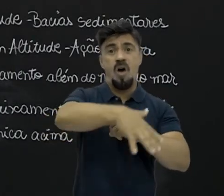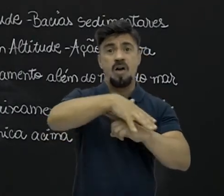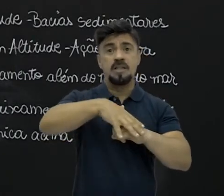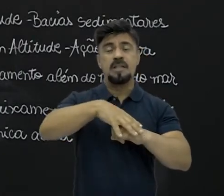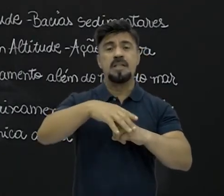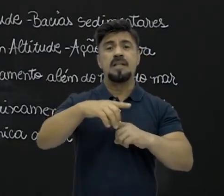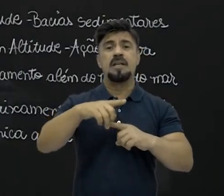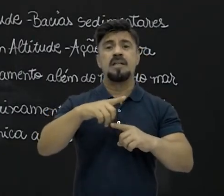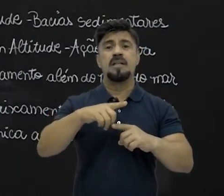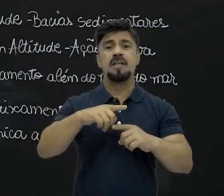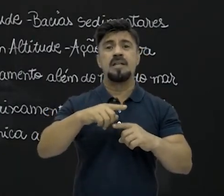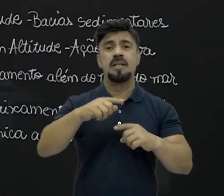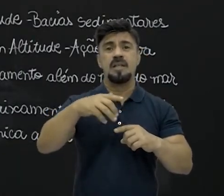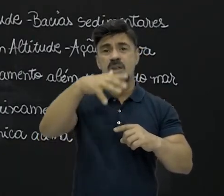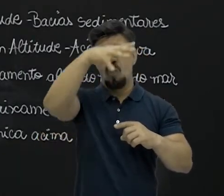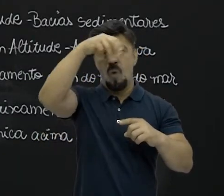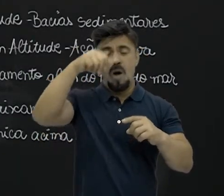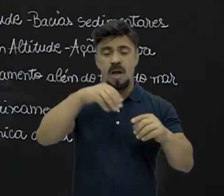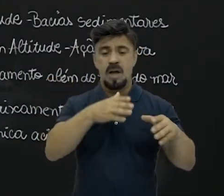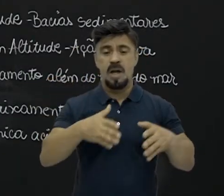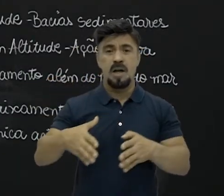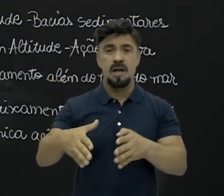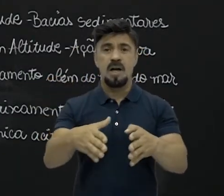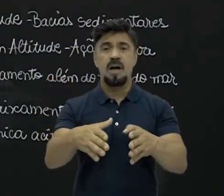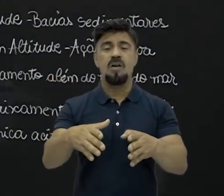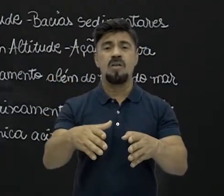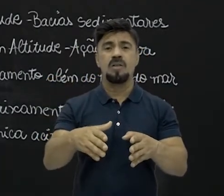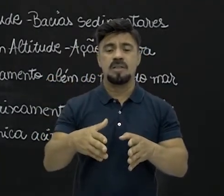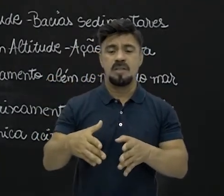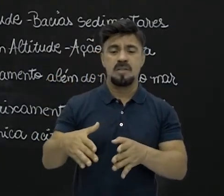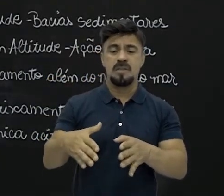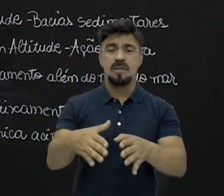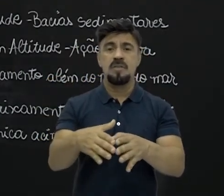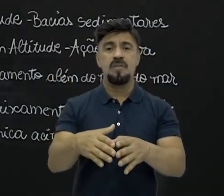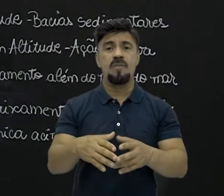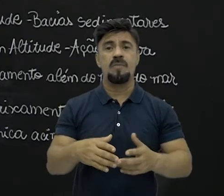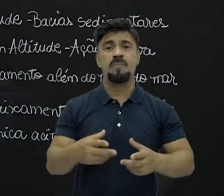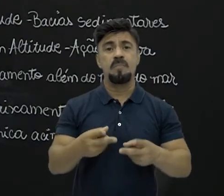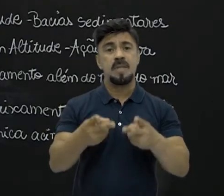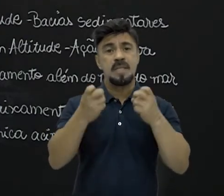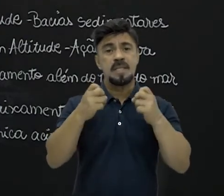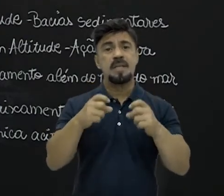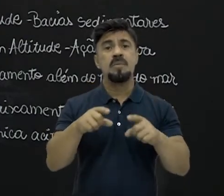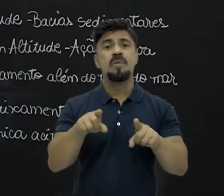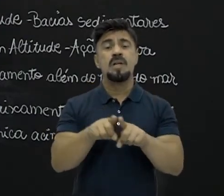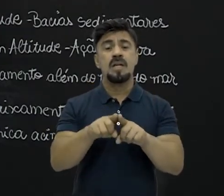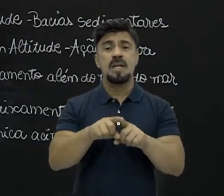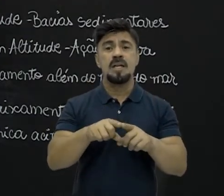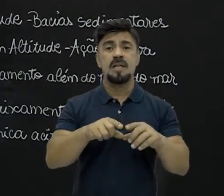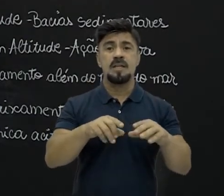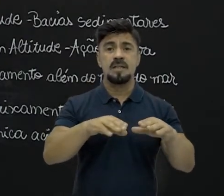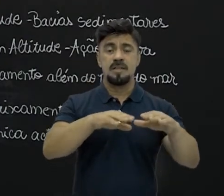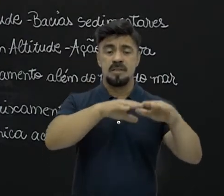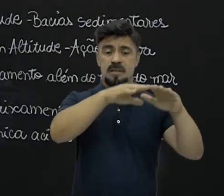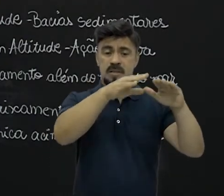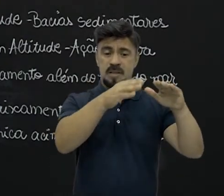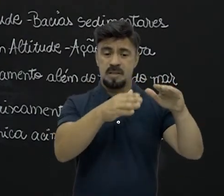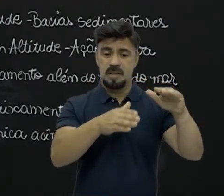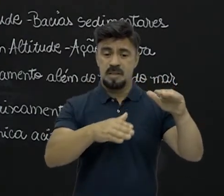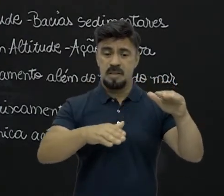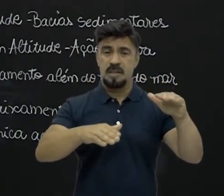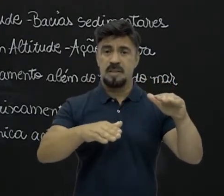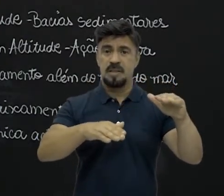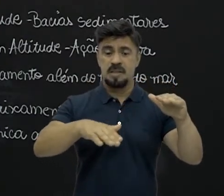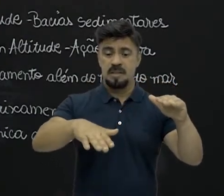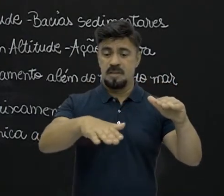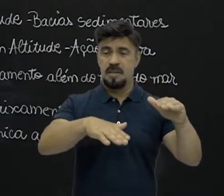rio Amazonas, chegando até aquela região. Vejam então que nós temos áreas de bacias sedimentares. Perceberam que as bacias